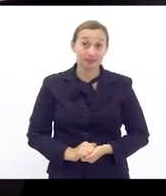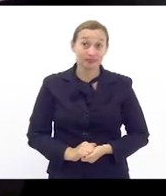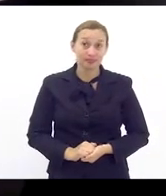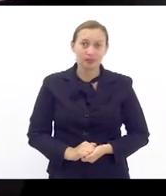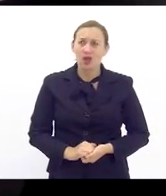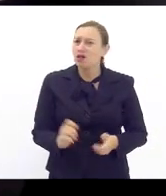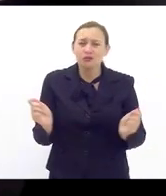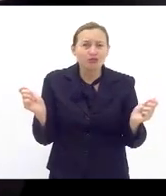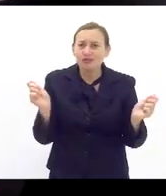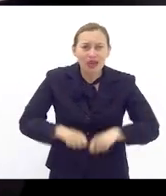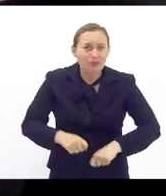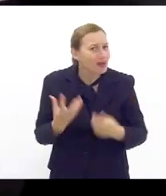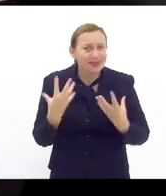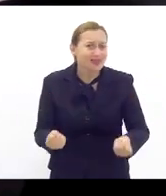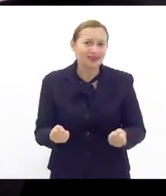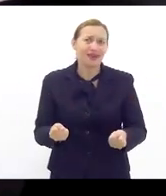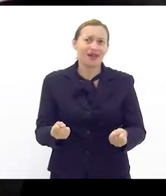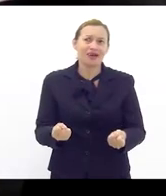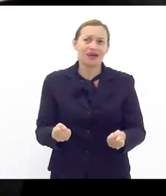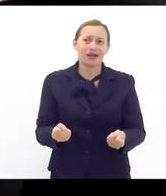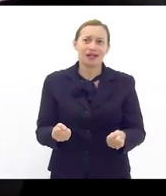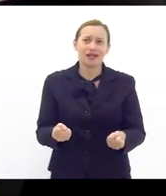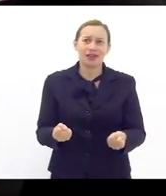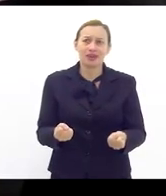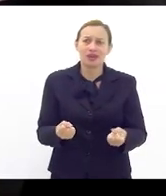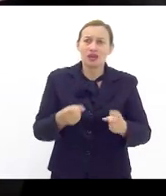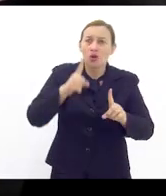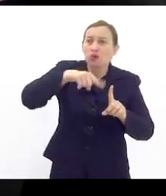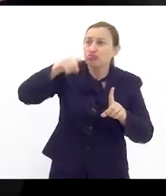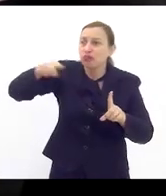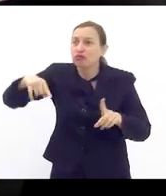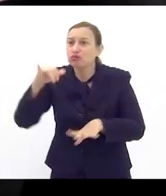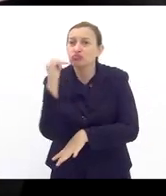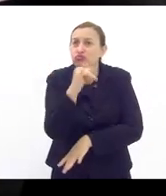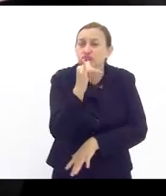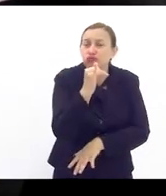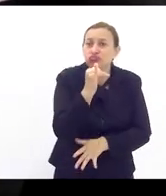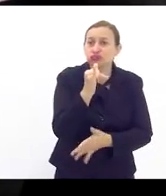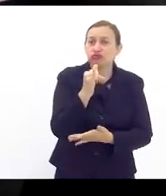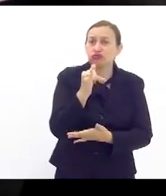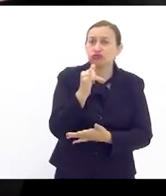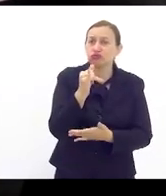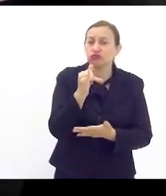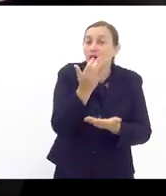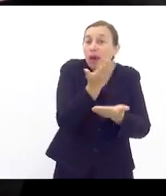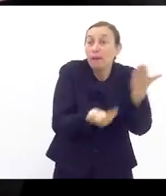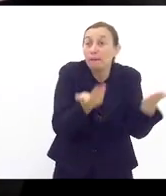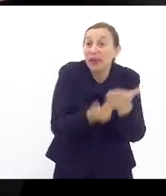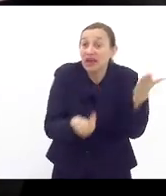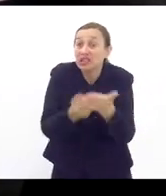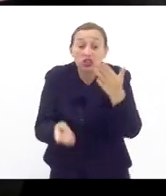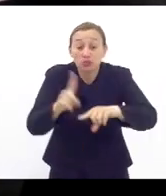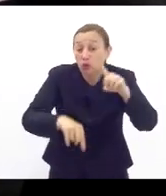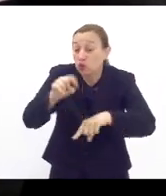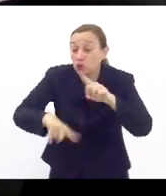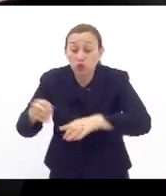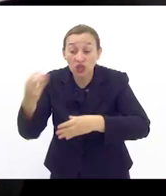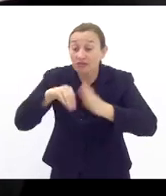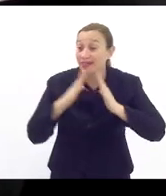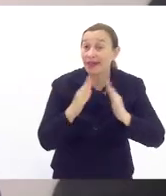não dá para aturar queda oscilação dano elétrico eletrônico da população sem